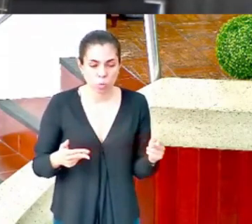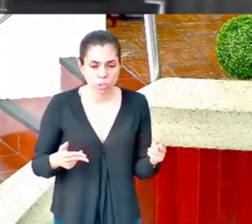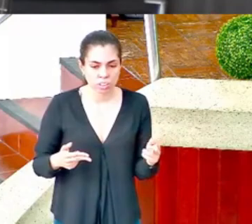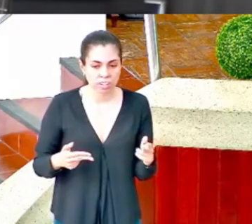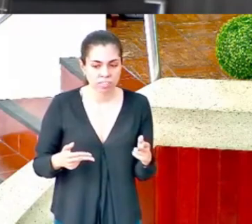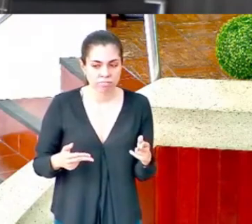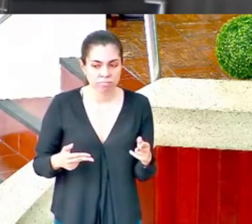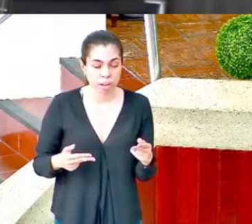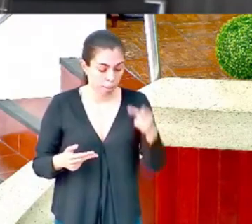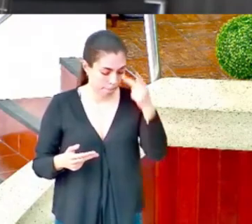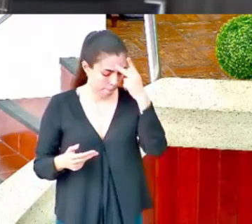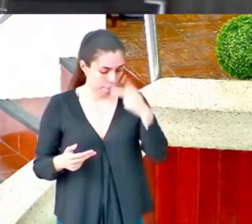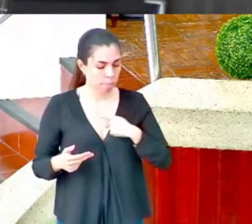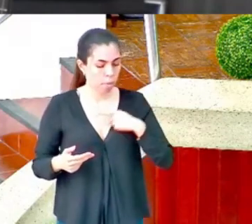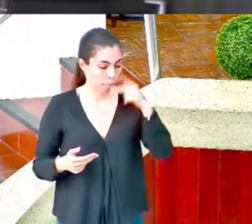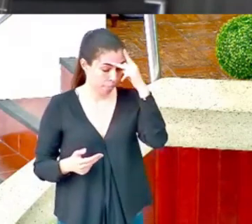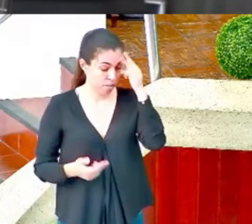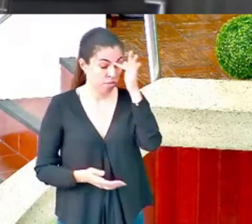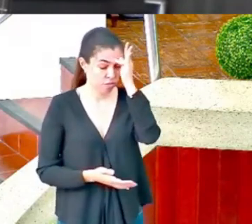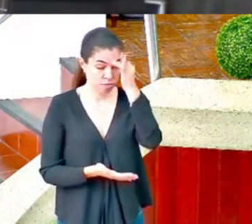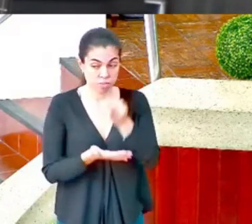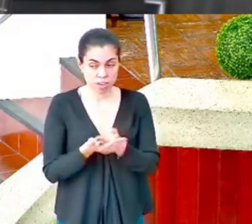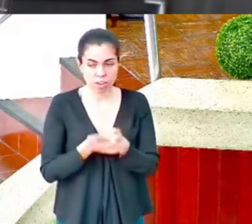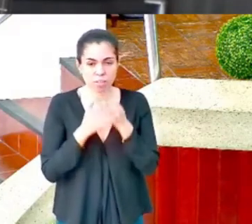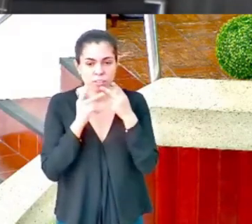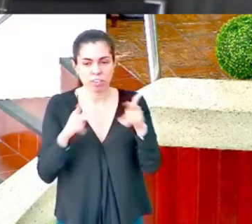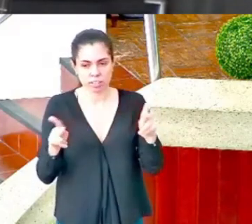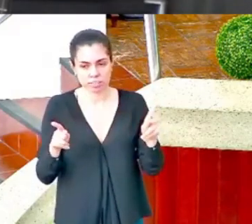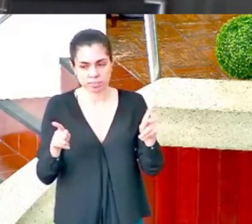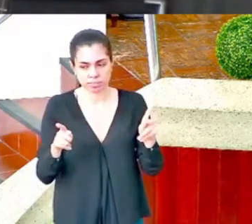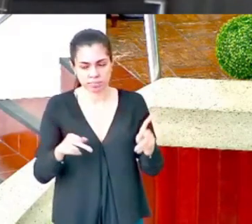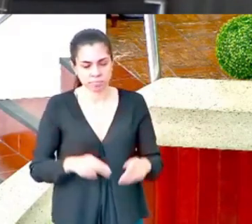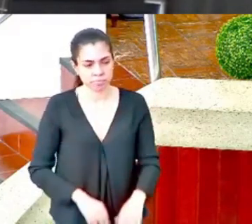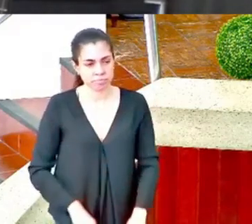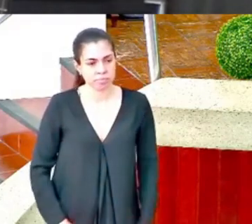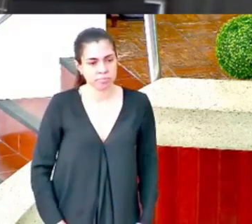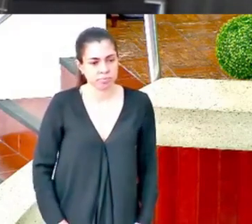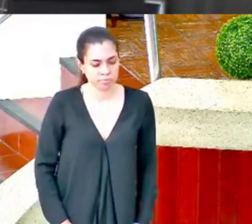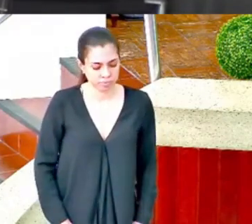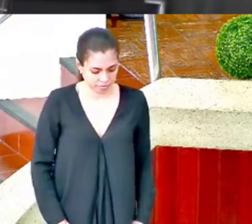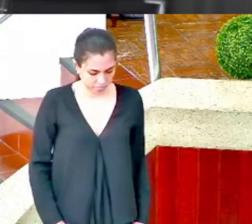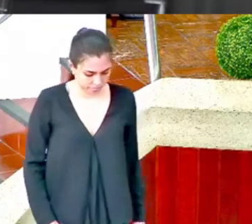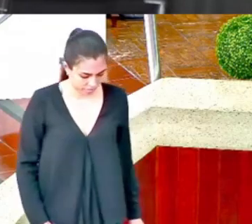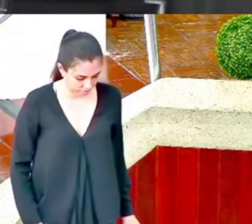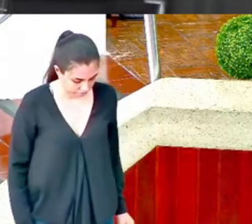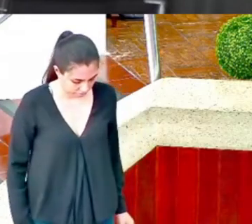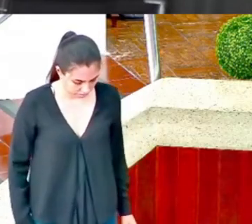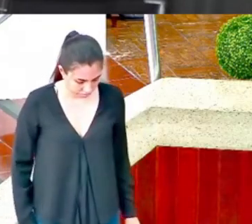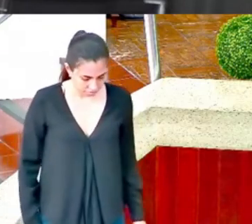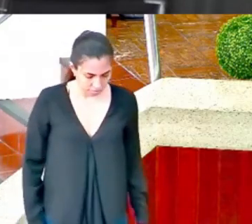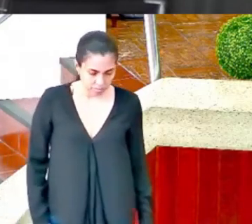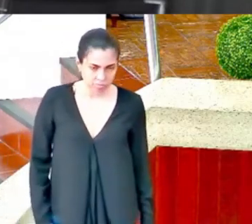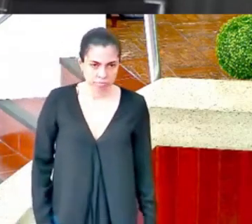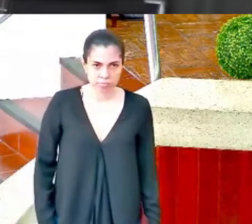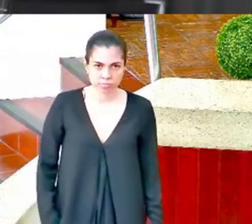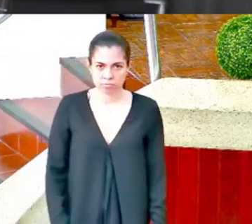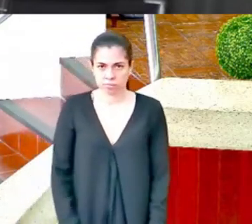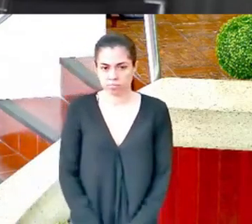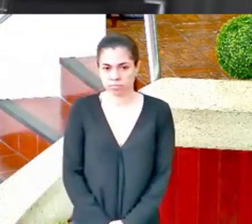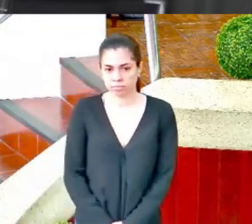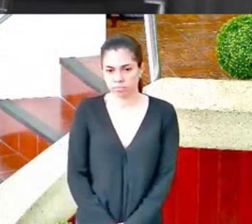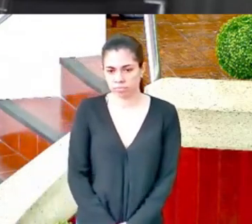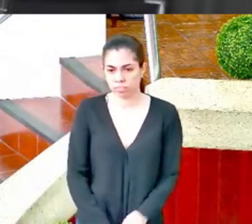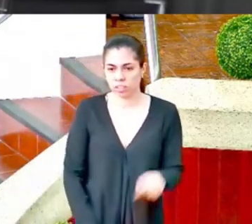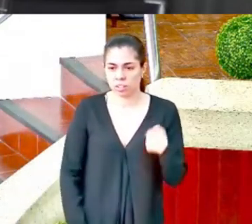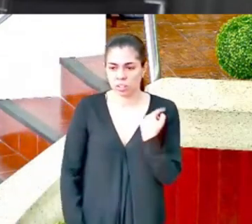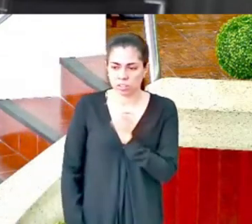aqui. Porque nós não estamos repassando histórias bonitas para o povo. Nós estamos sofrendo os nossos pecados diante de Deus. Pecados